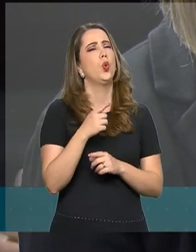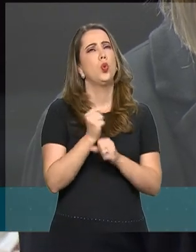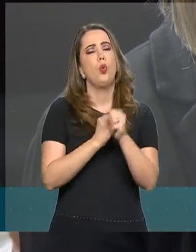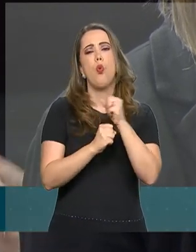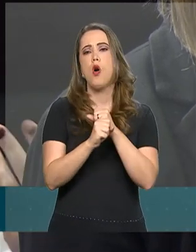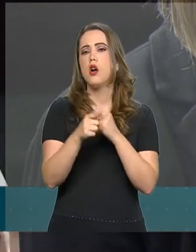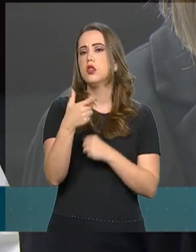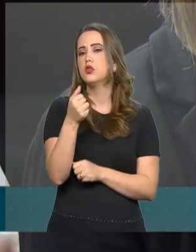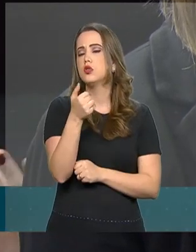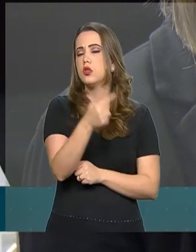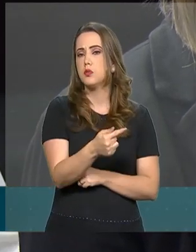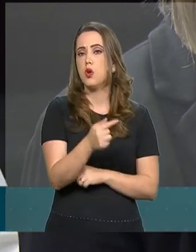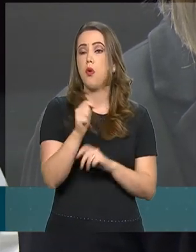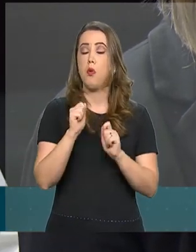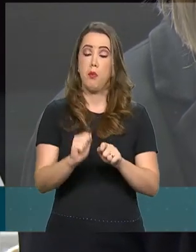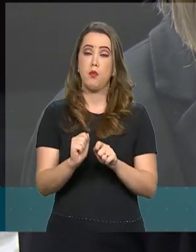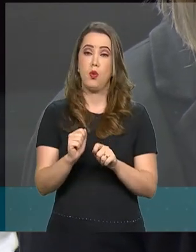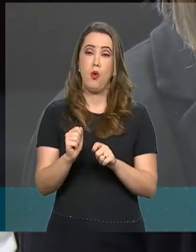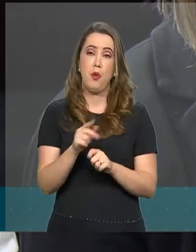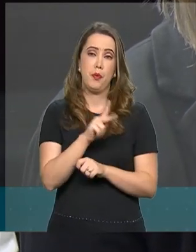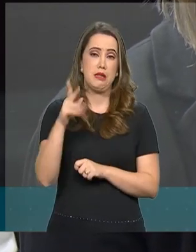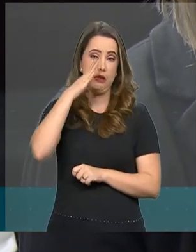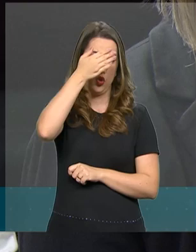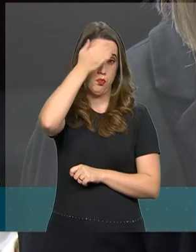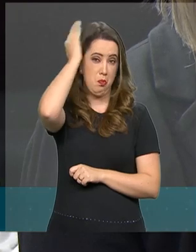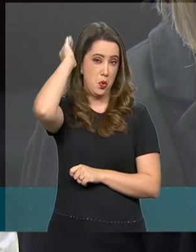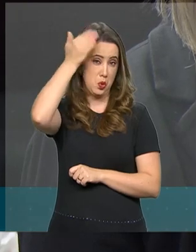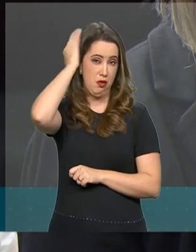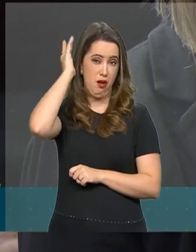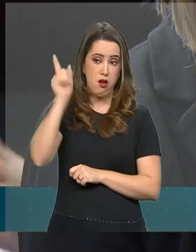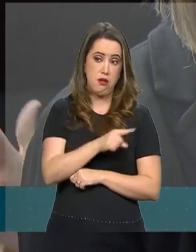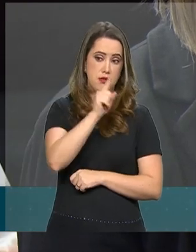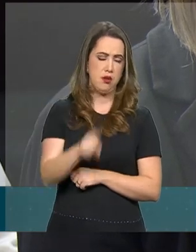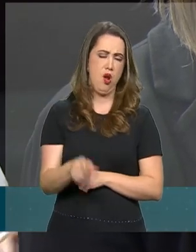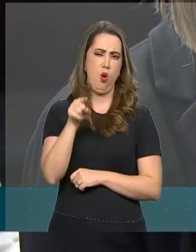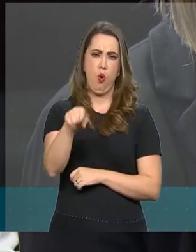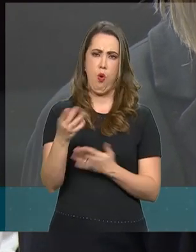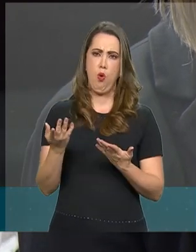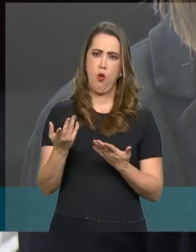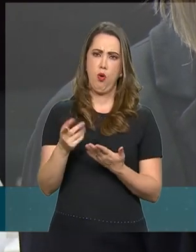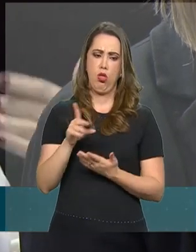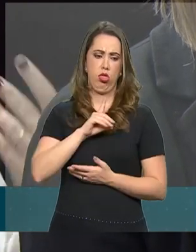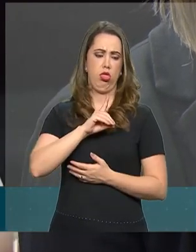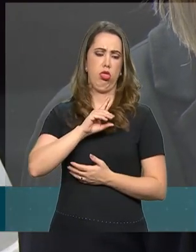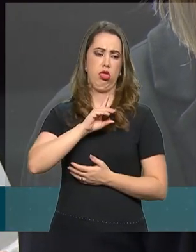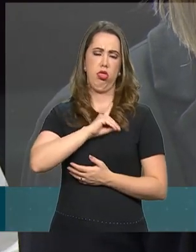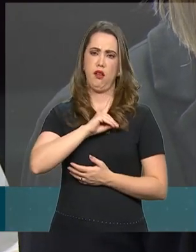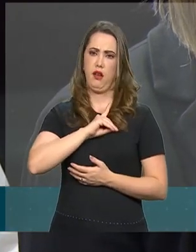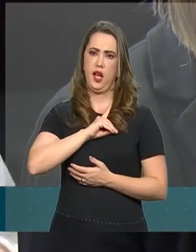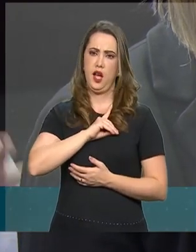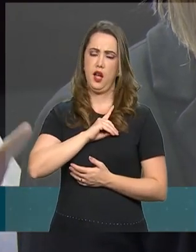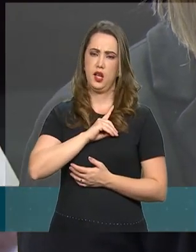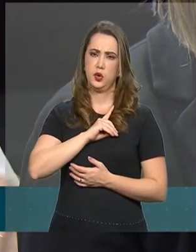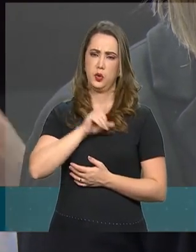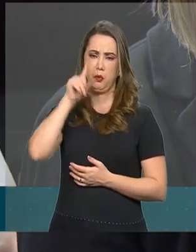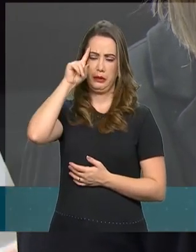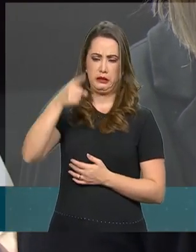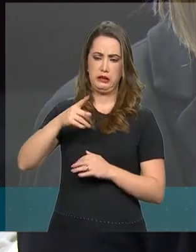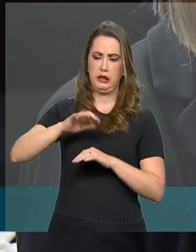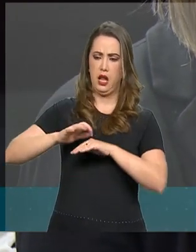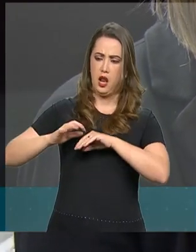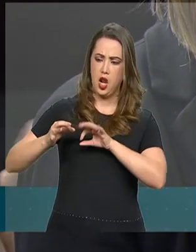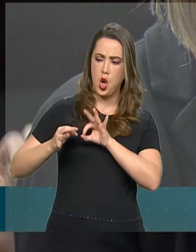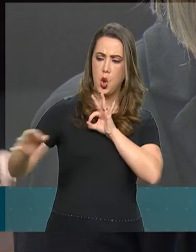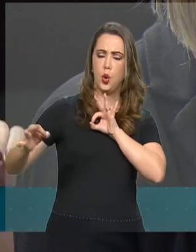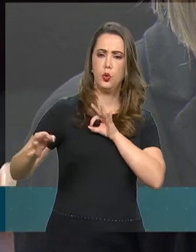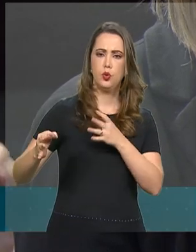que permite aos delegados aplicará medidas protetivas é o que o presidente levou em conta na hora de sancionar essa lei é ele chegou a